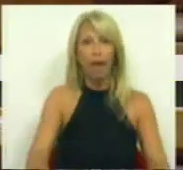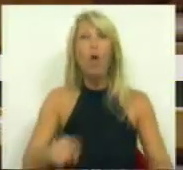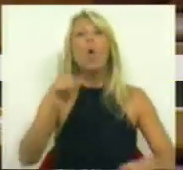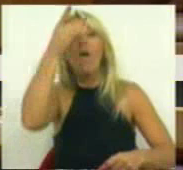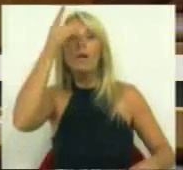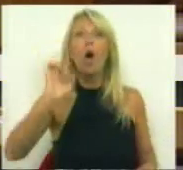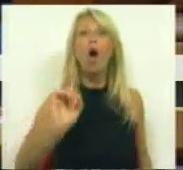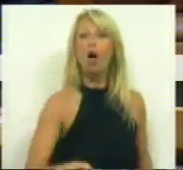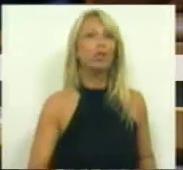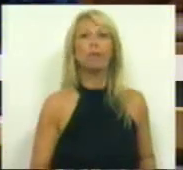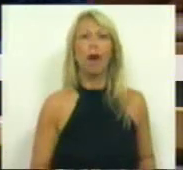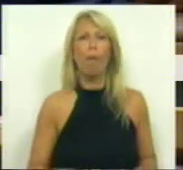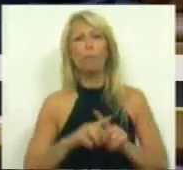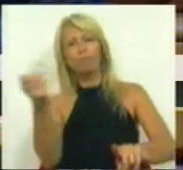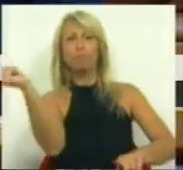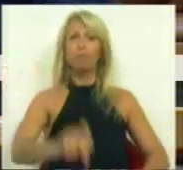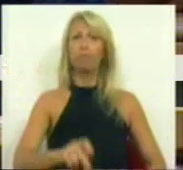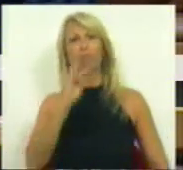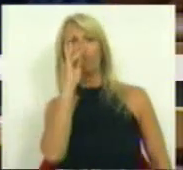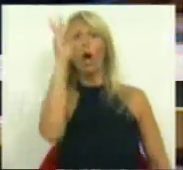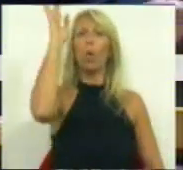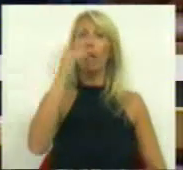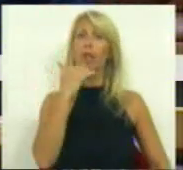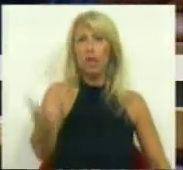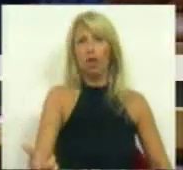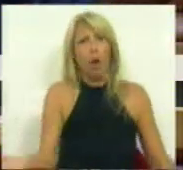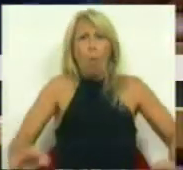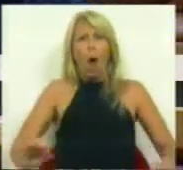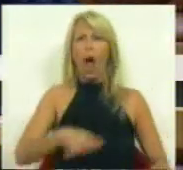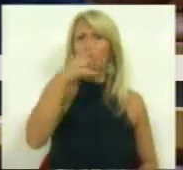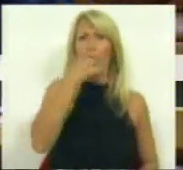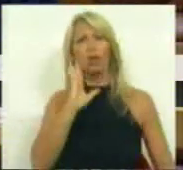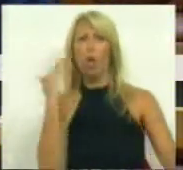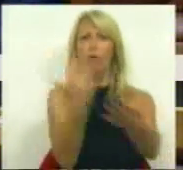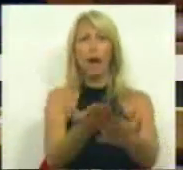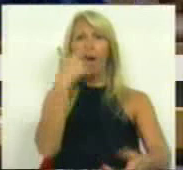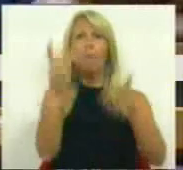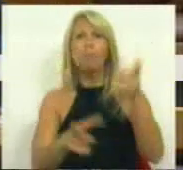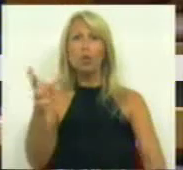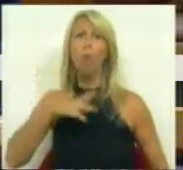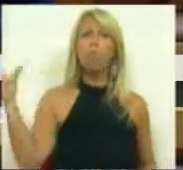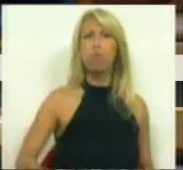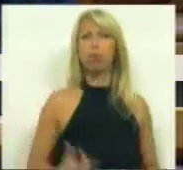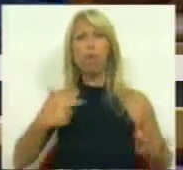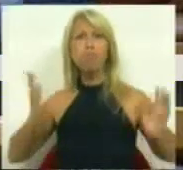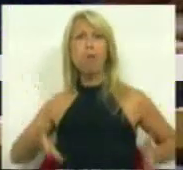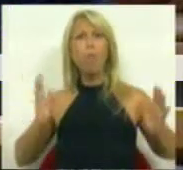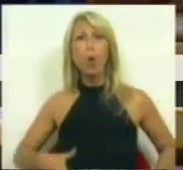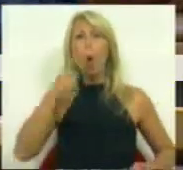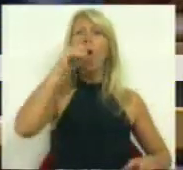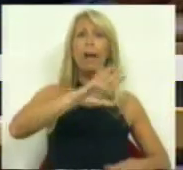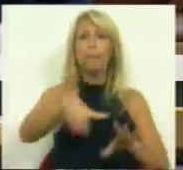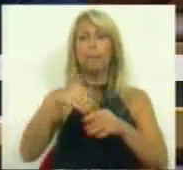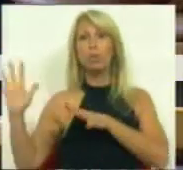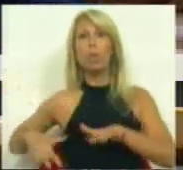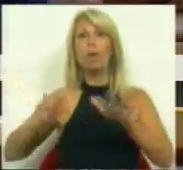aqui arrogantemente e dizem não temos satisfações a dar ao povo português, nem a quem andou nas manifestações, nem